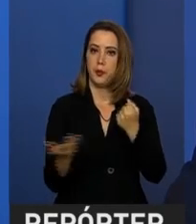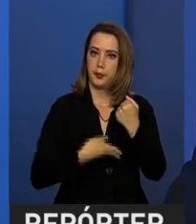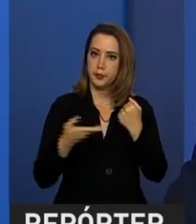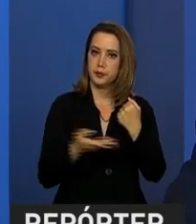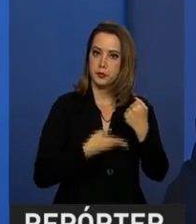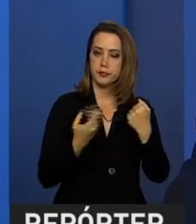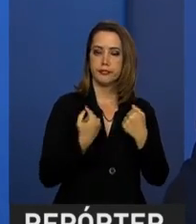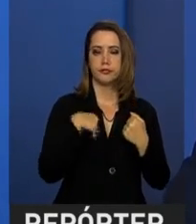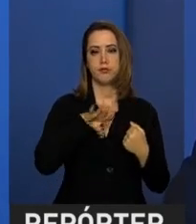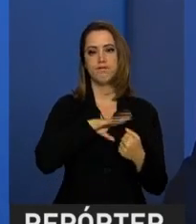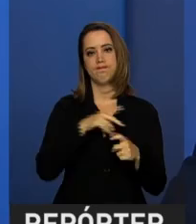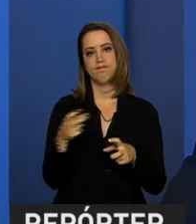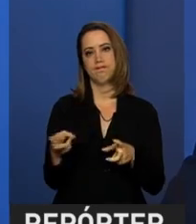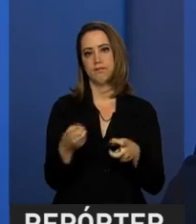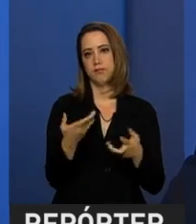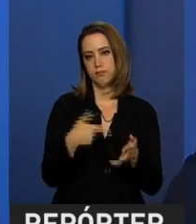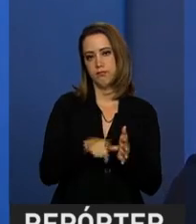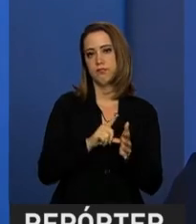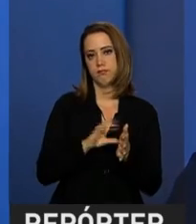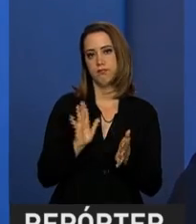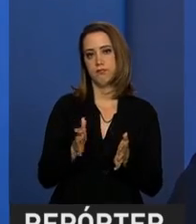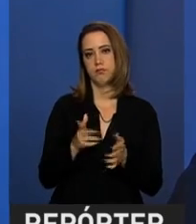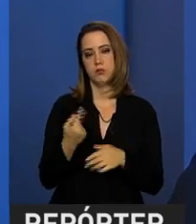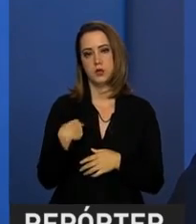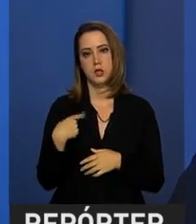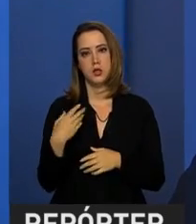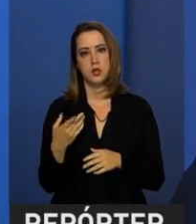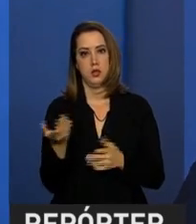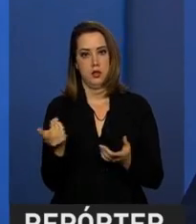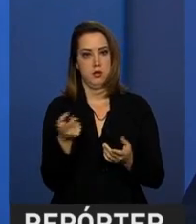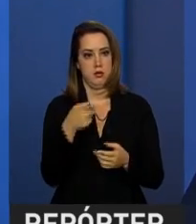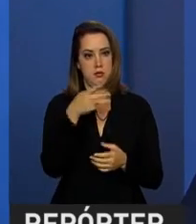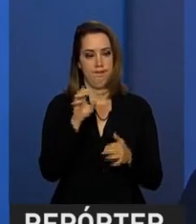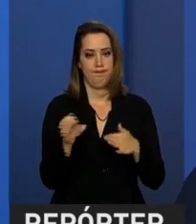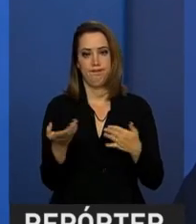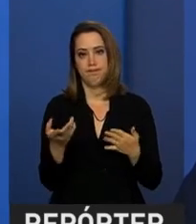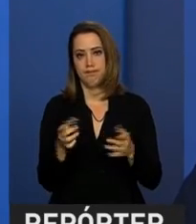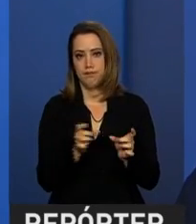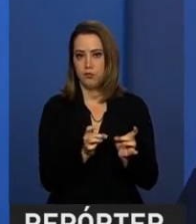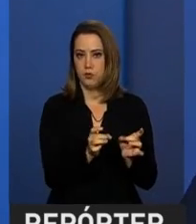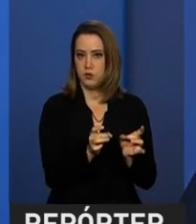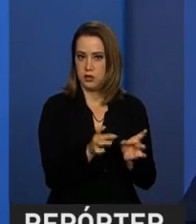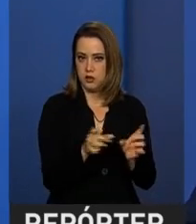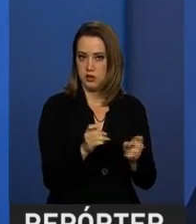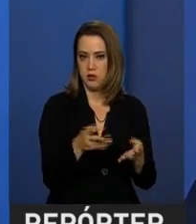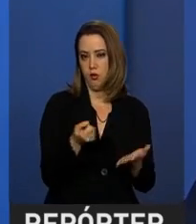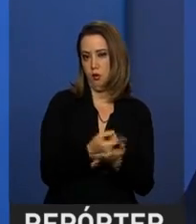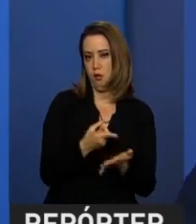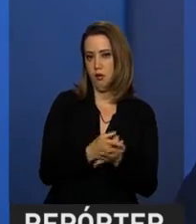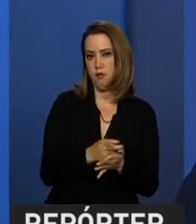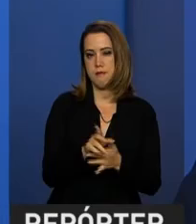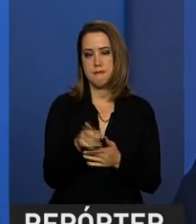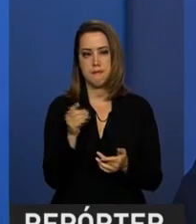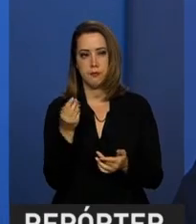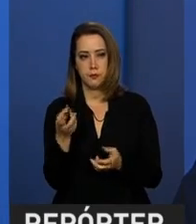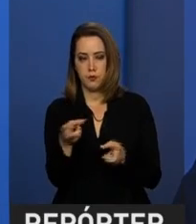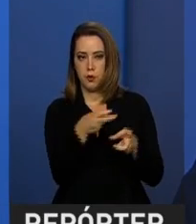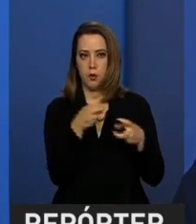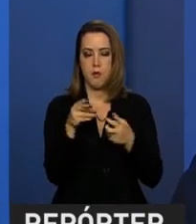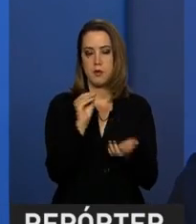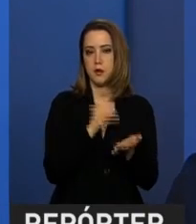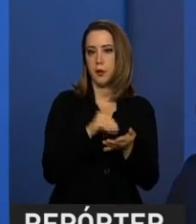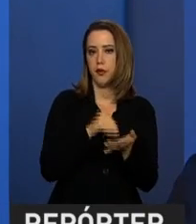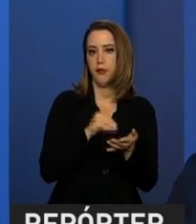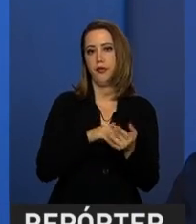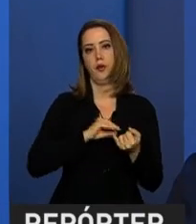nós tínhamos. E isso, obviamente, o mercado percebe que vai faltar feijão ou que tem uma dificuldade